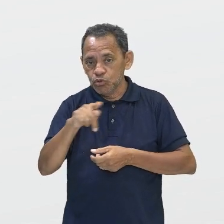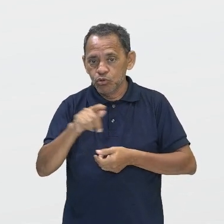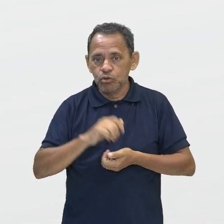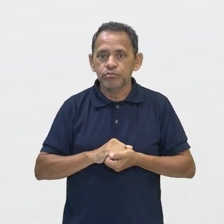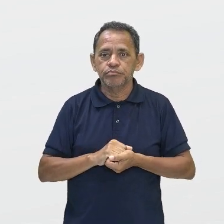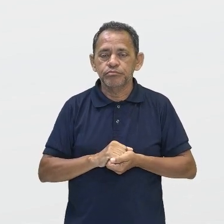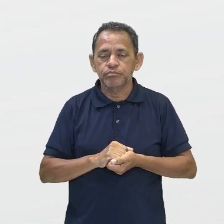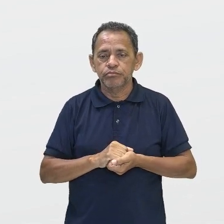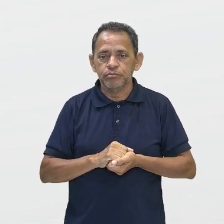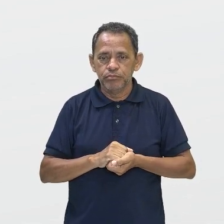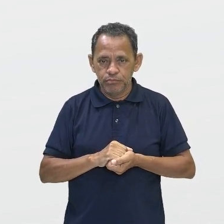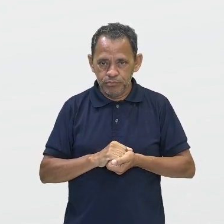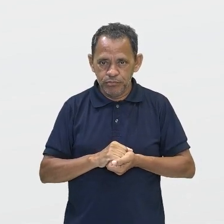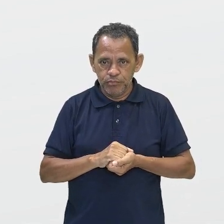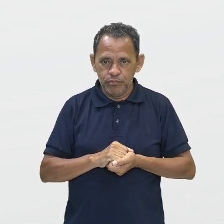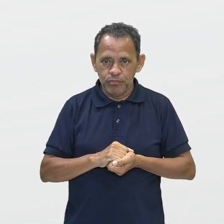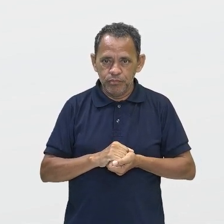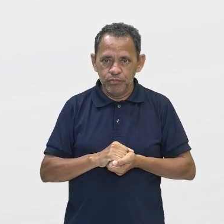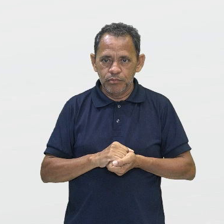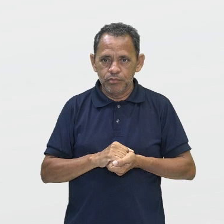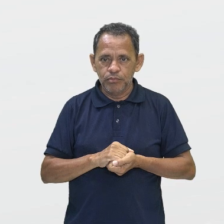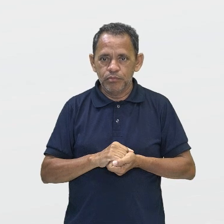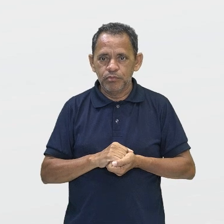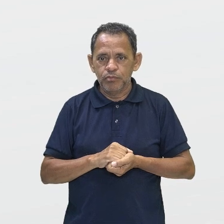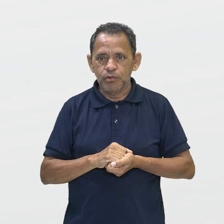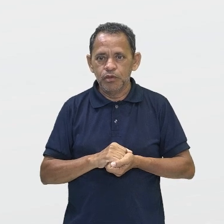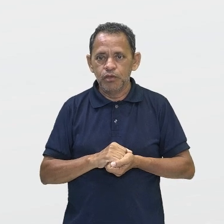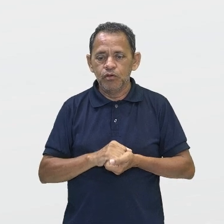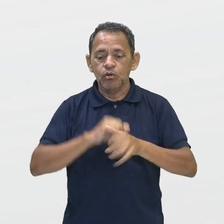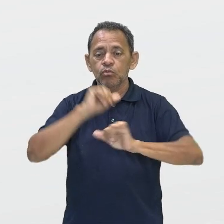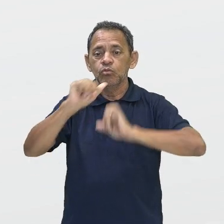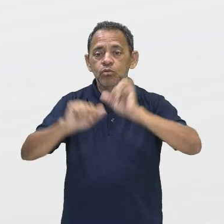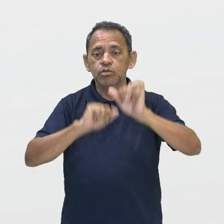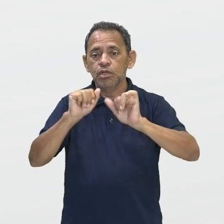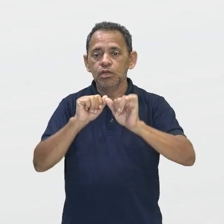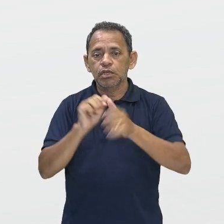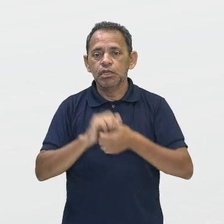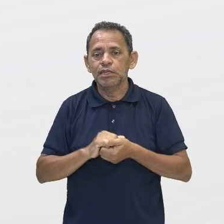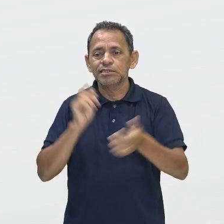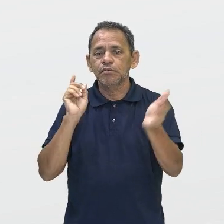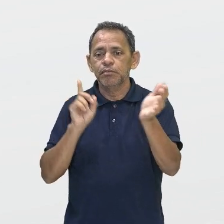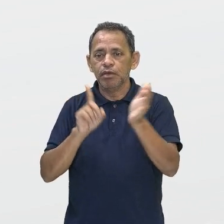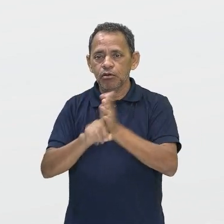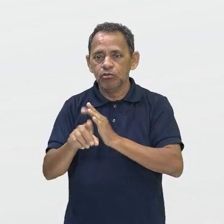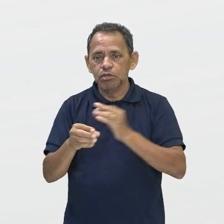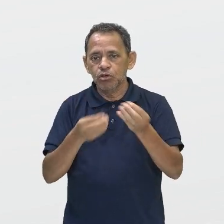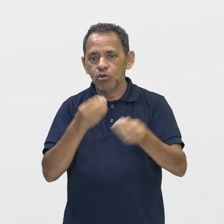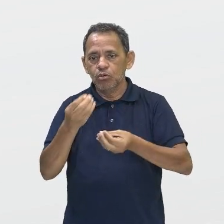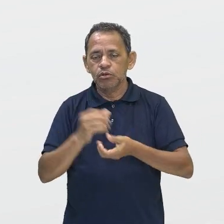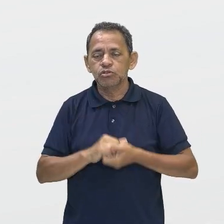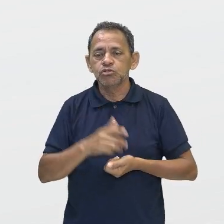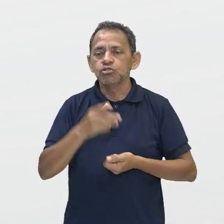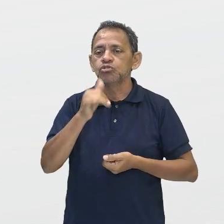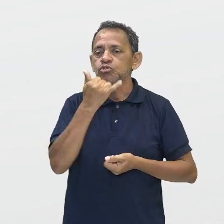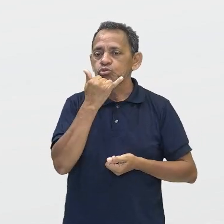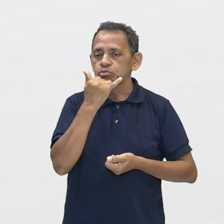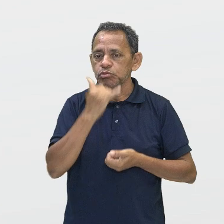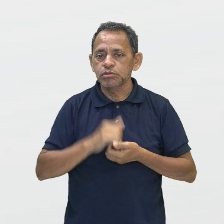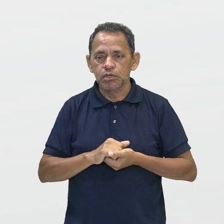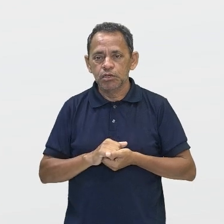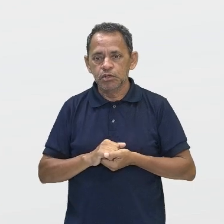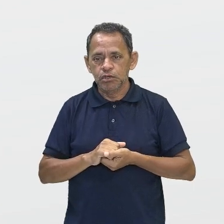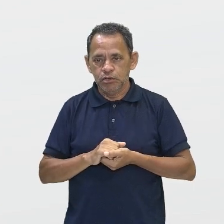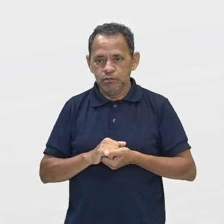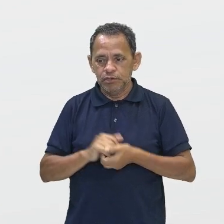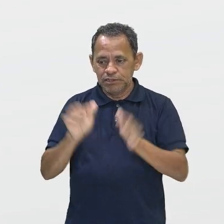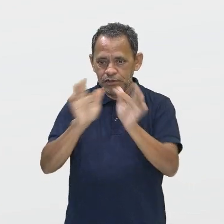watching TV. Aí eu vou transformar esta pergunta, esta frase afirmativa, para uma